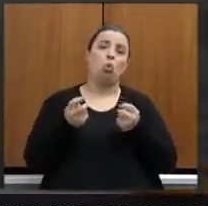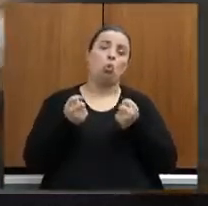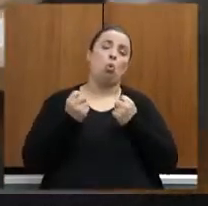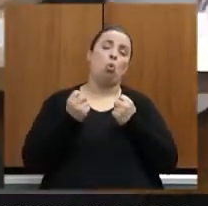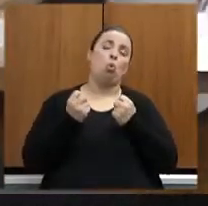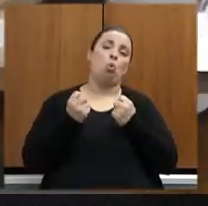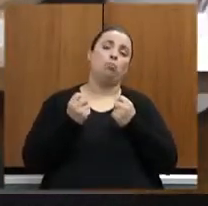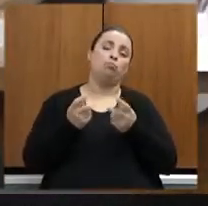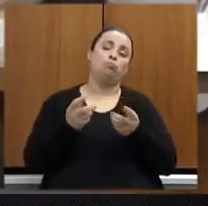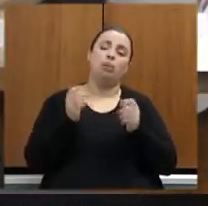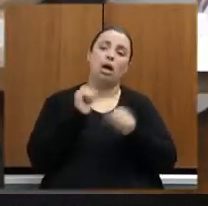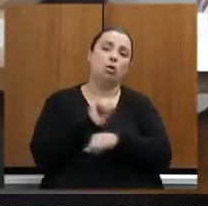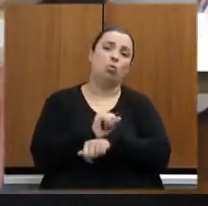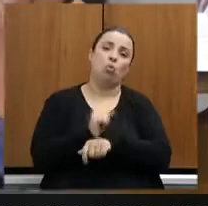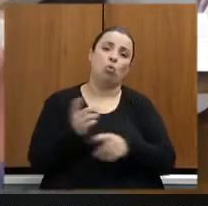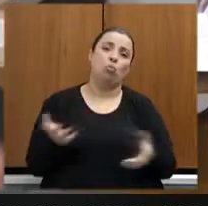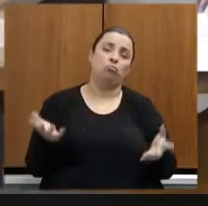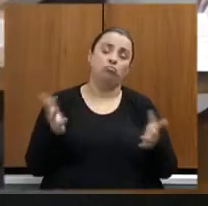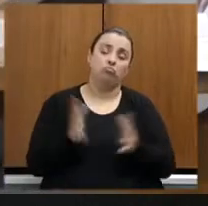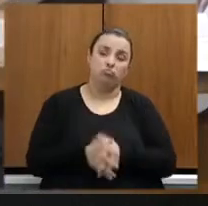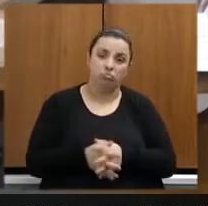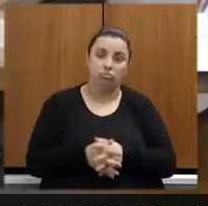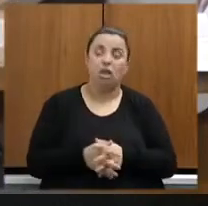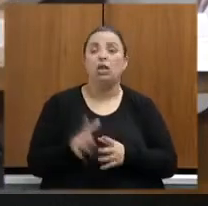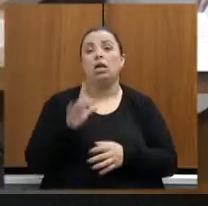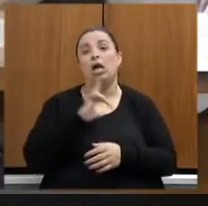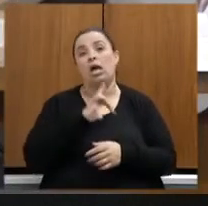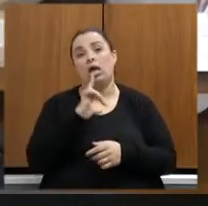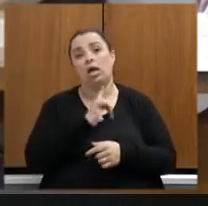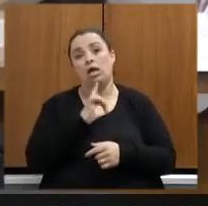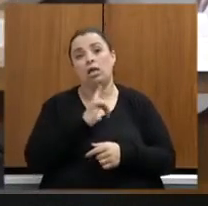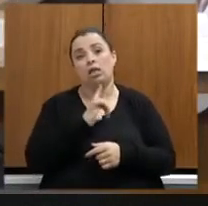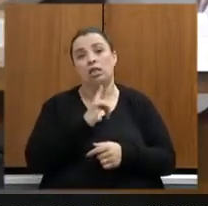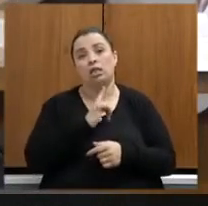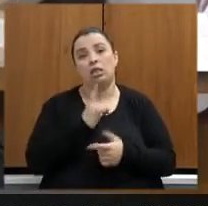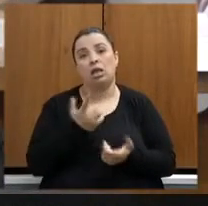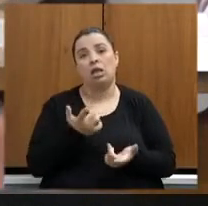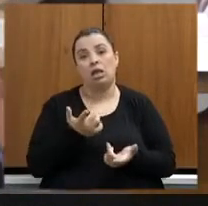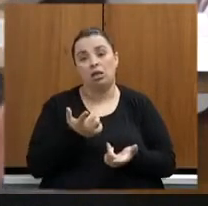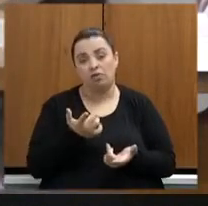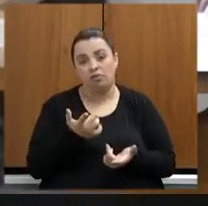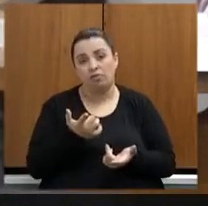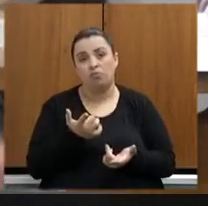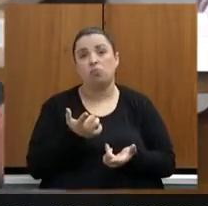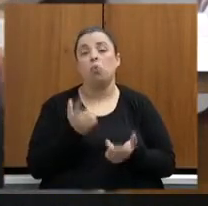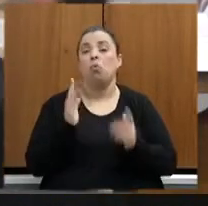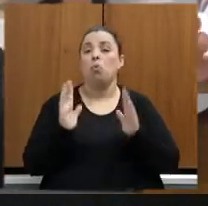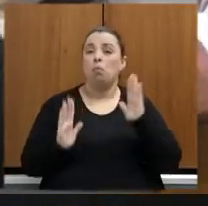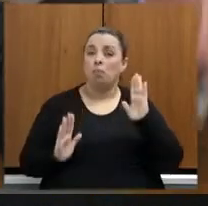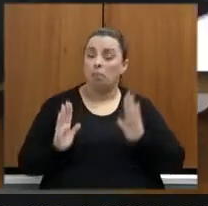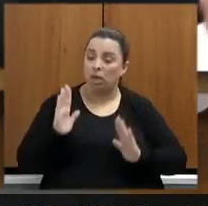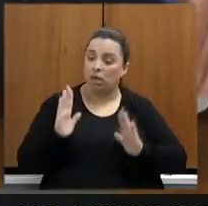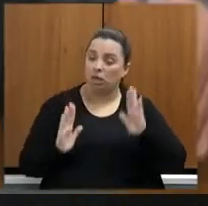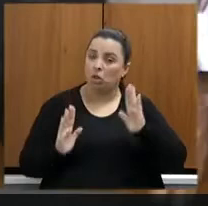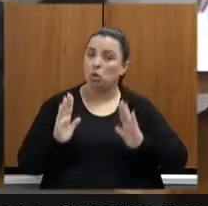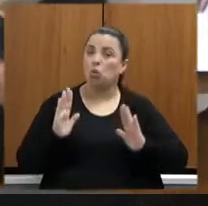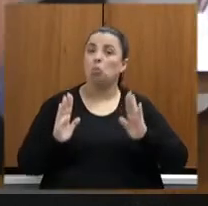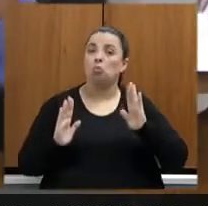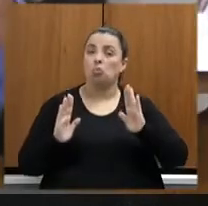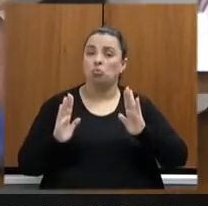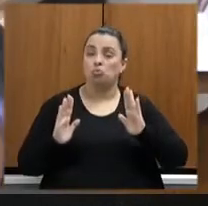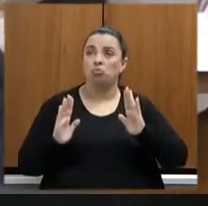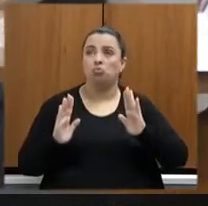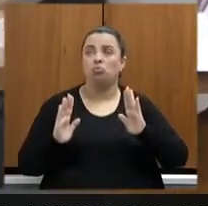e idosos tivemos aí num num período realmente complicado ainda